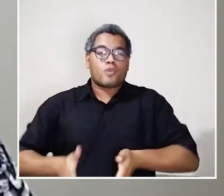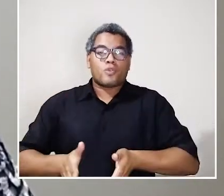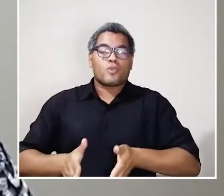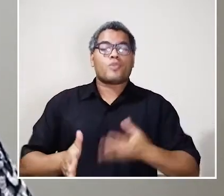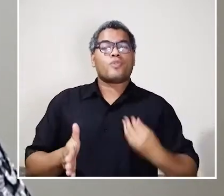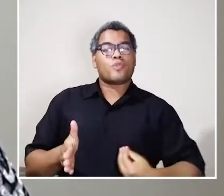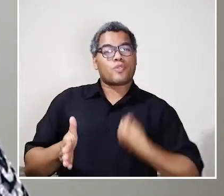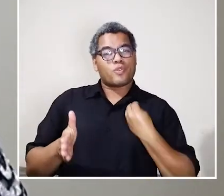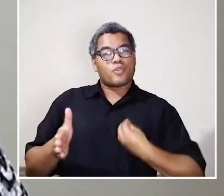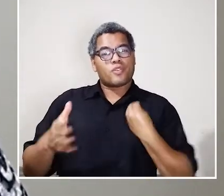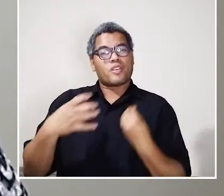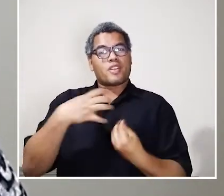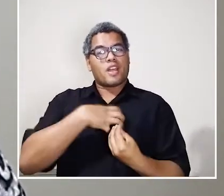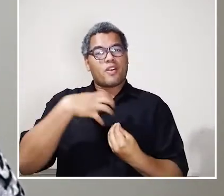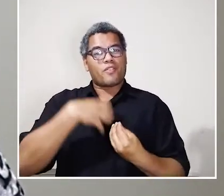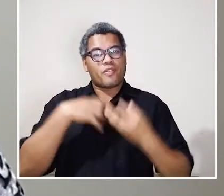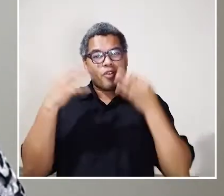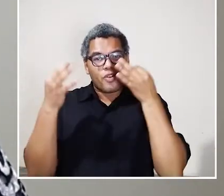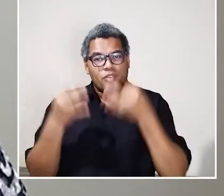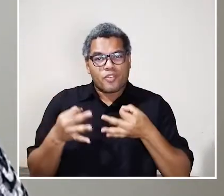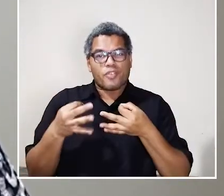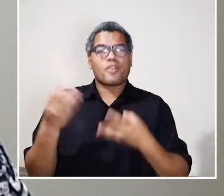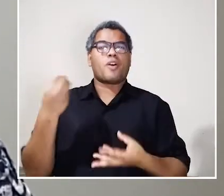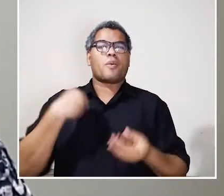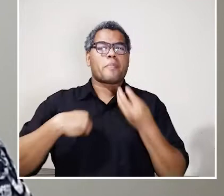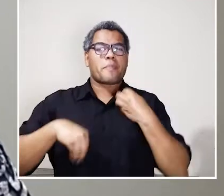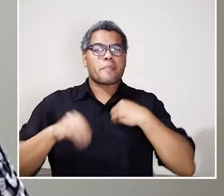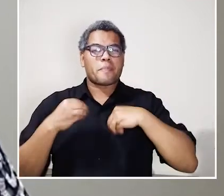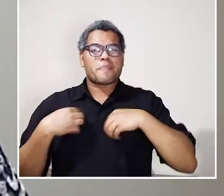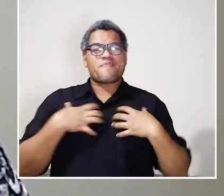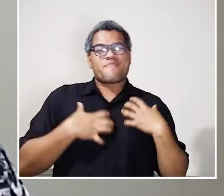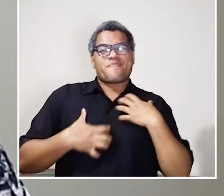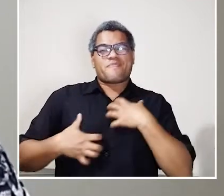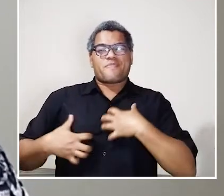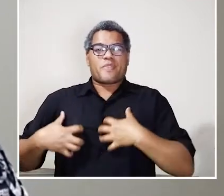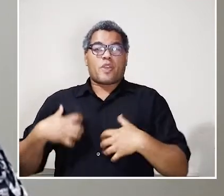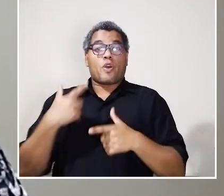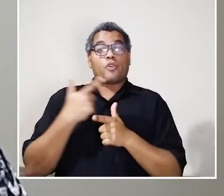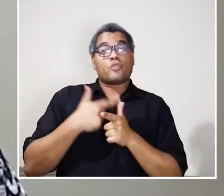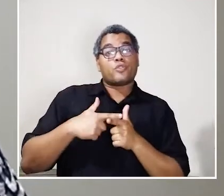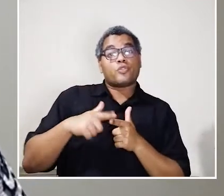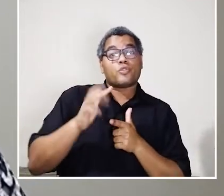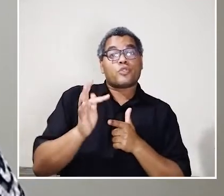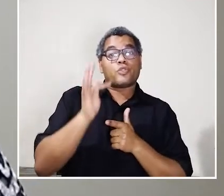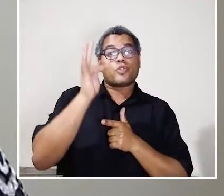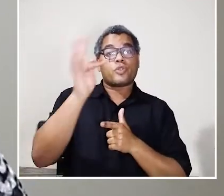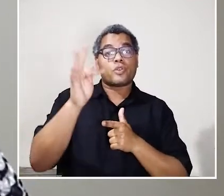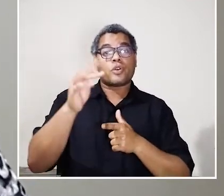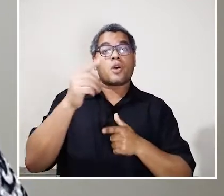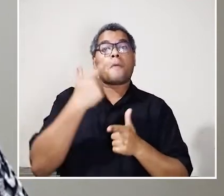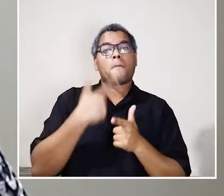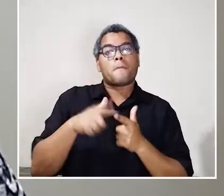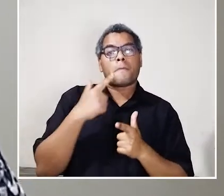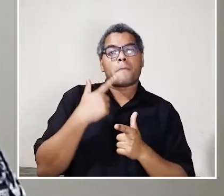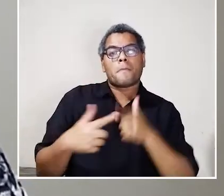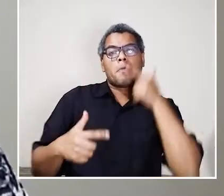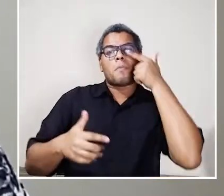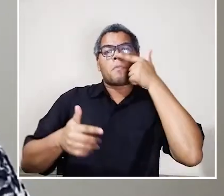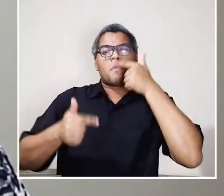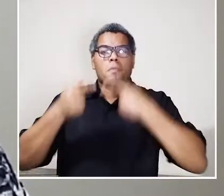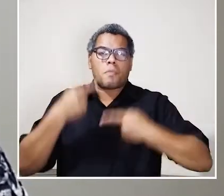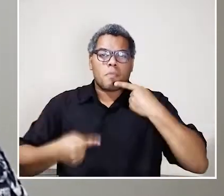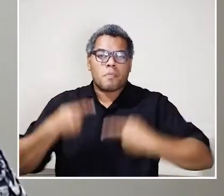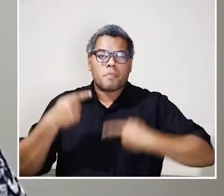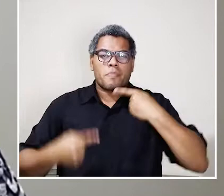não vivido na sua intensidade, de depressão, de angústia quanto ao futuro, de problemas